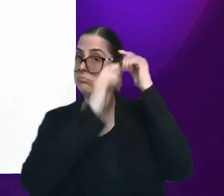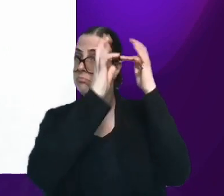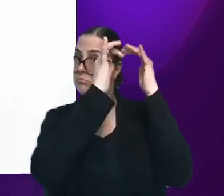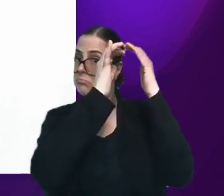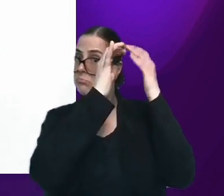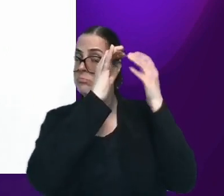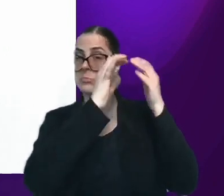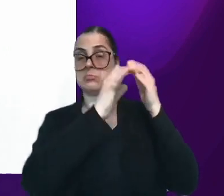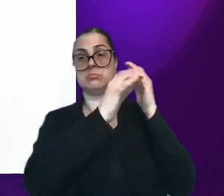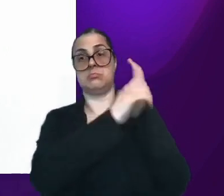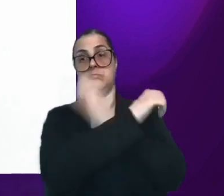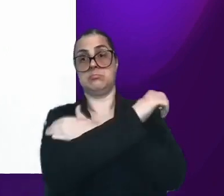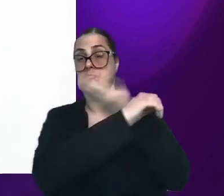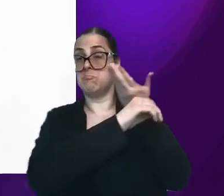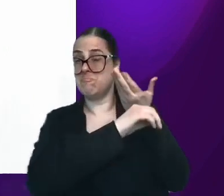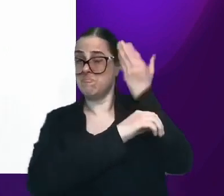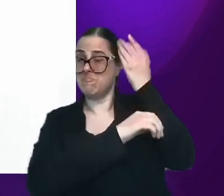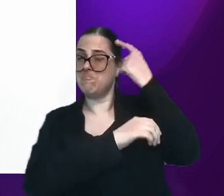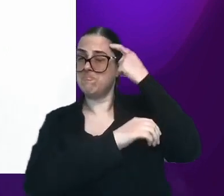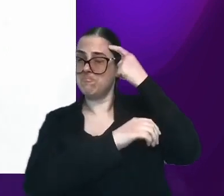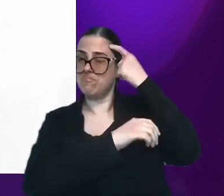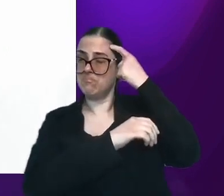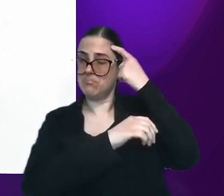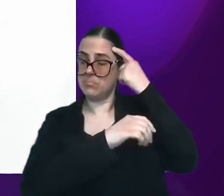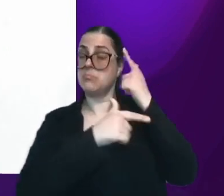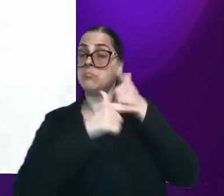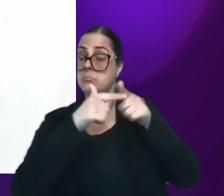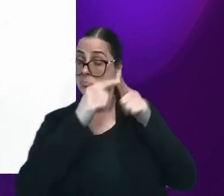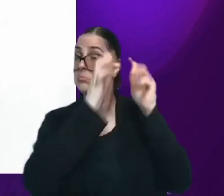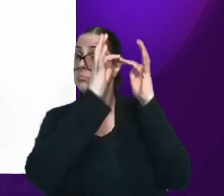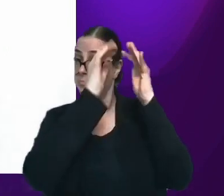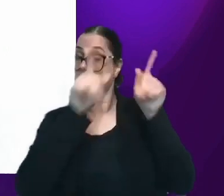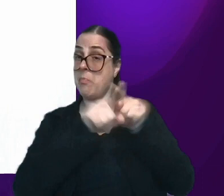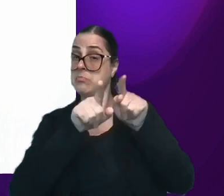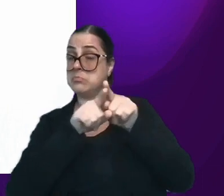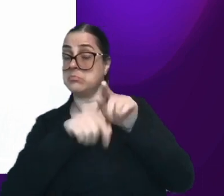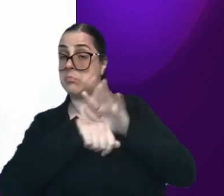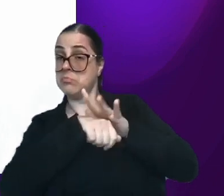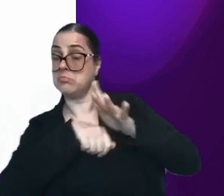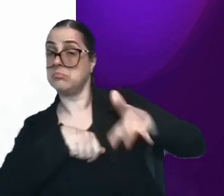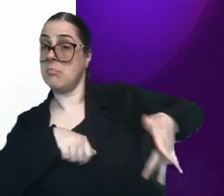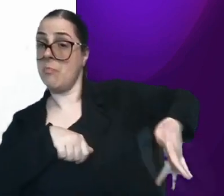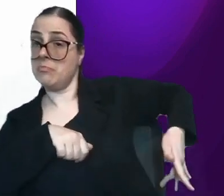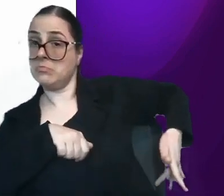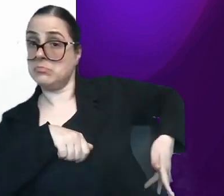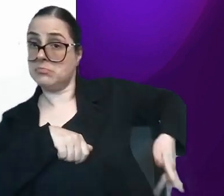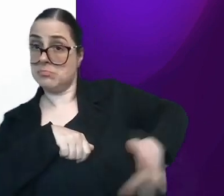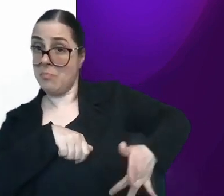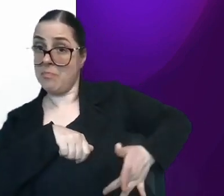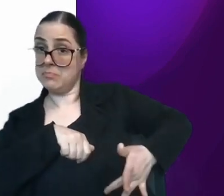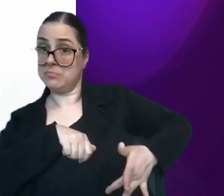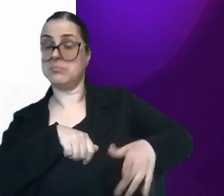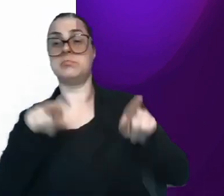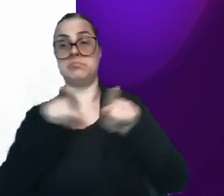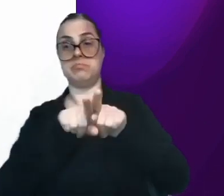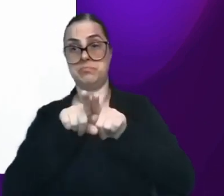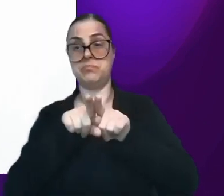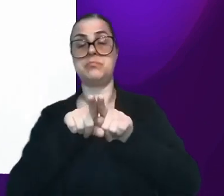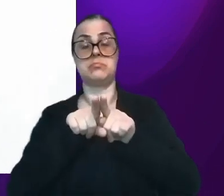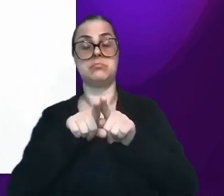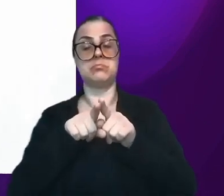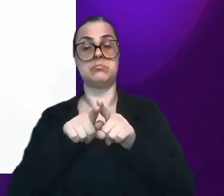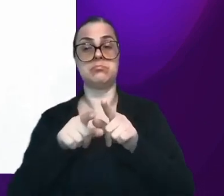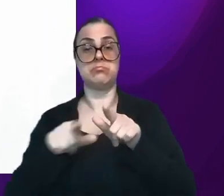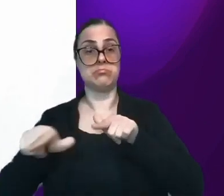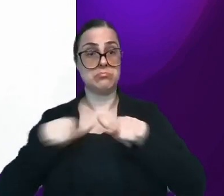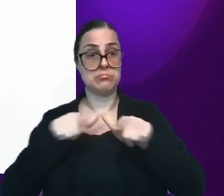para pacientes neurológicos e hepatopatas. E a terapia contínua caminha no sentido inverso. Por trabalhar com convecção, ter